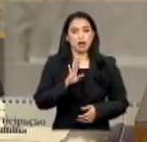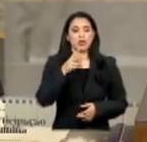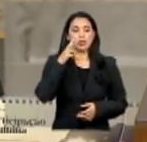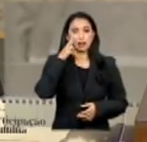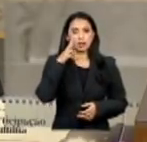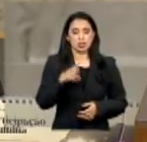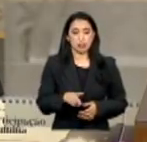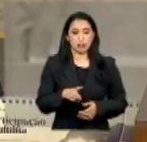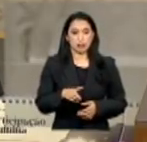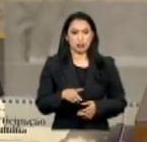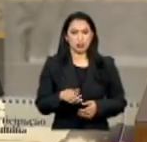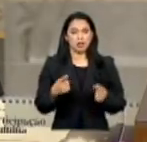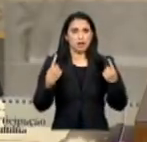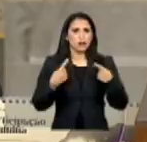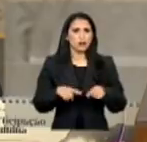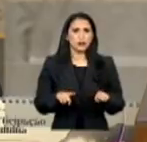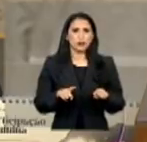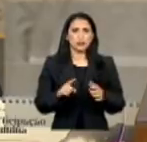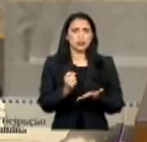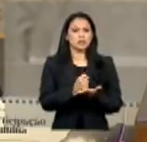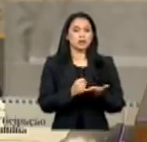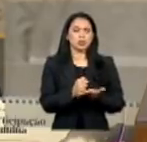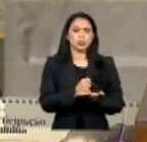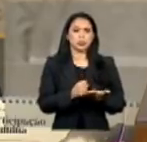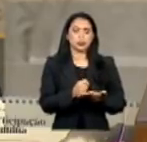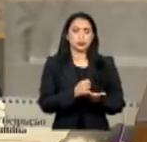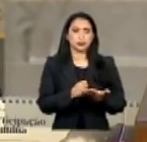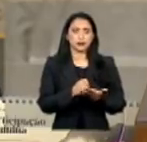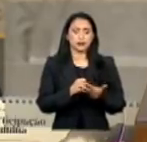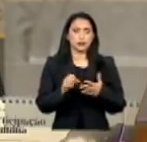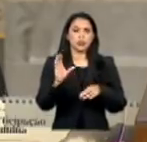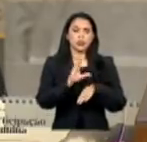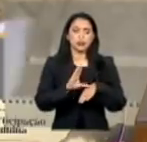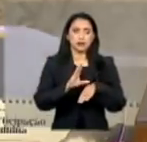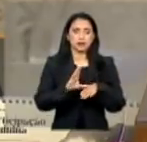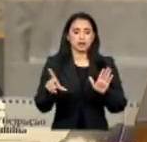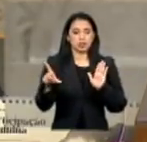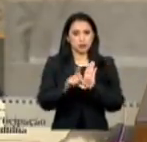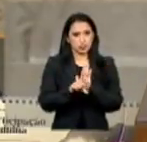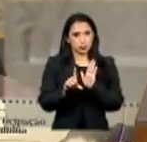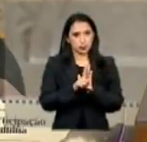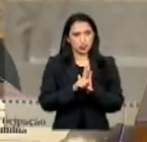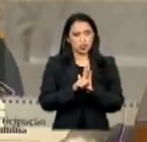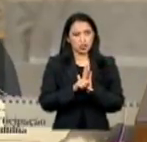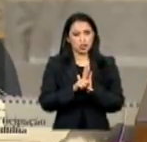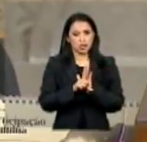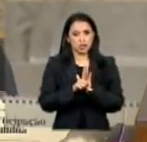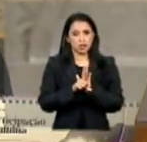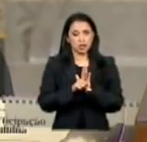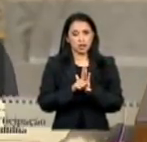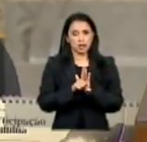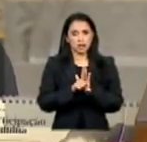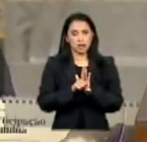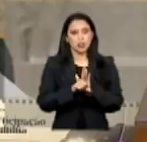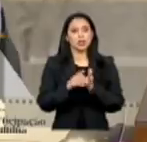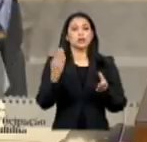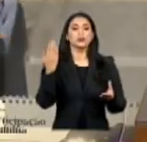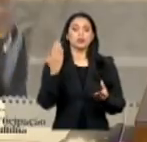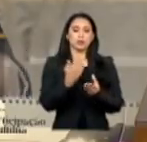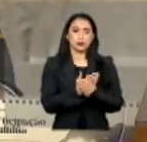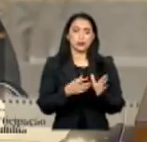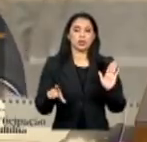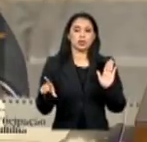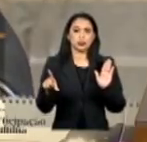atentatório também os princípios da presunção de constitucionalidade das leis e do devido processo legal